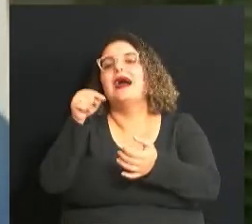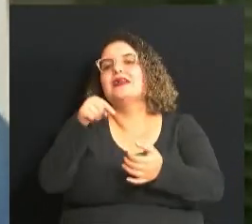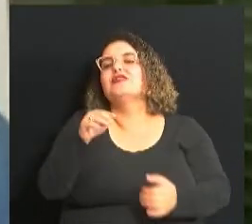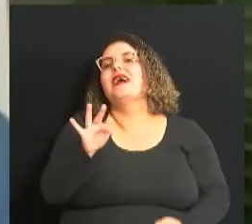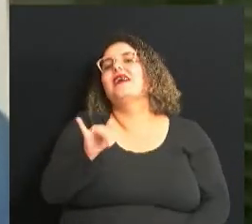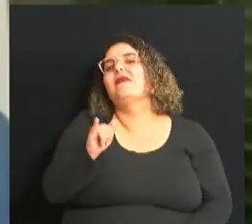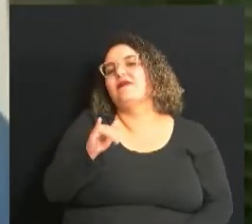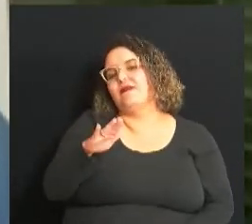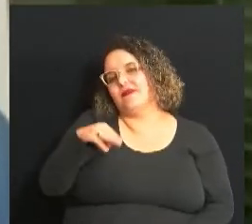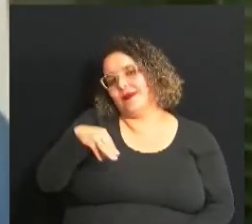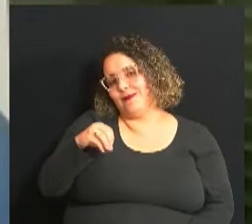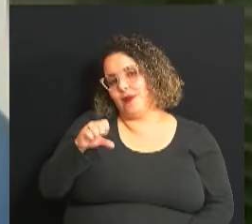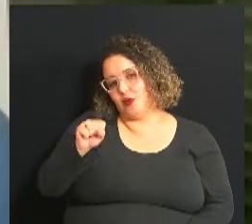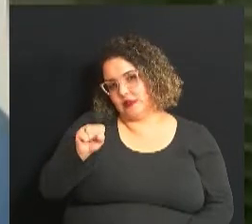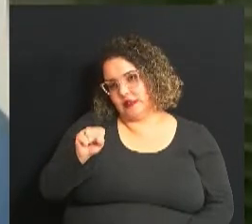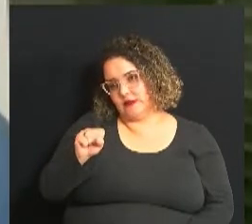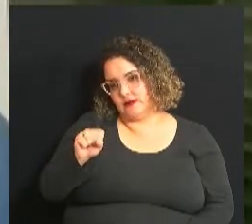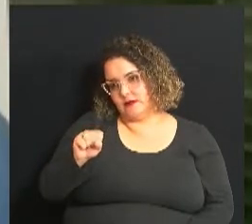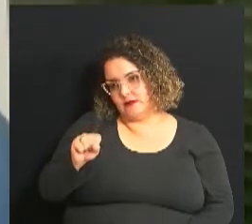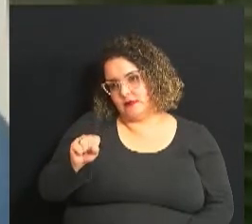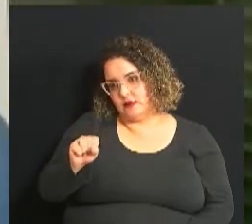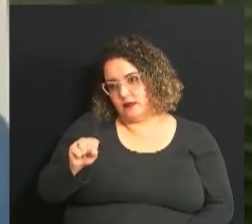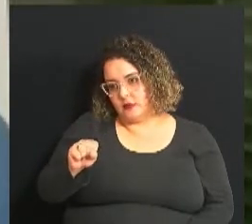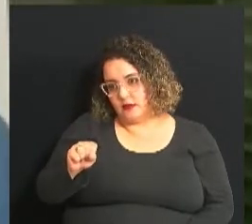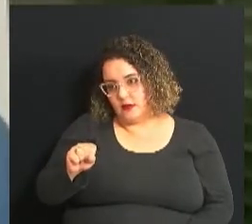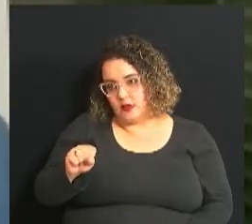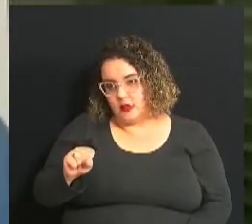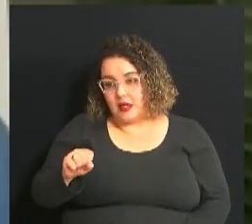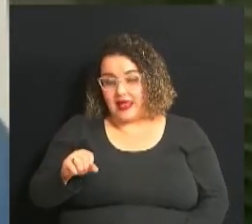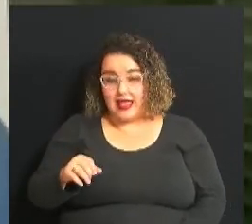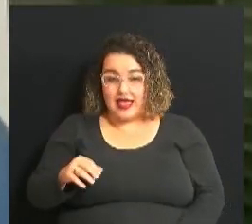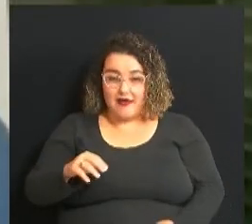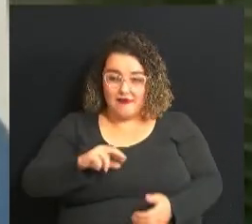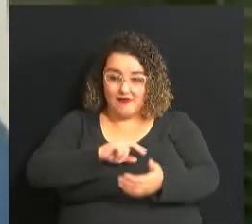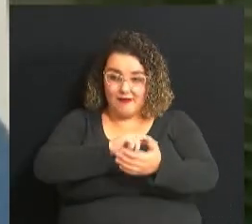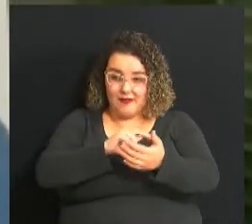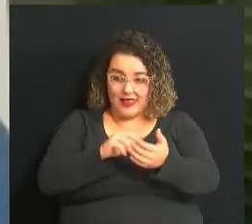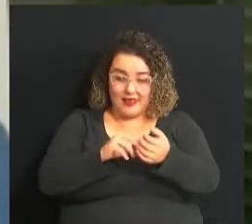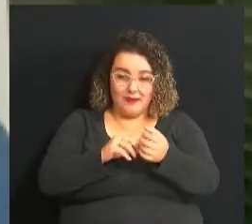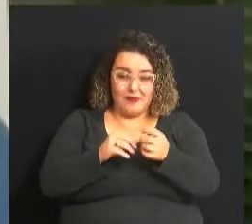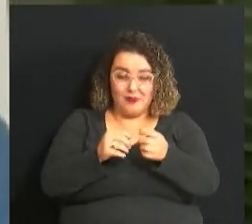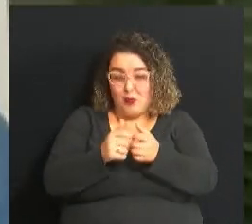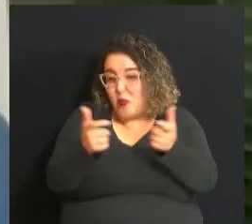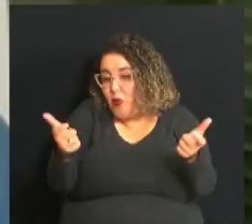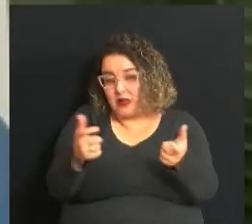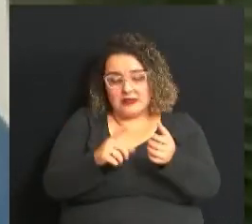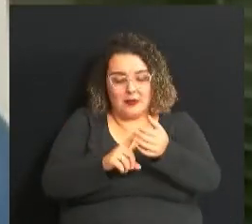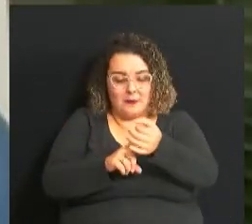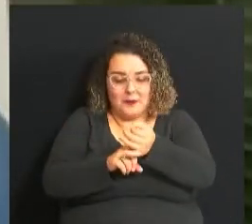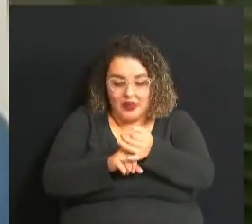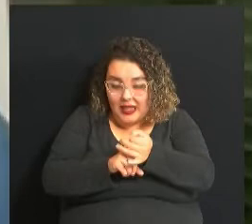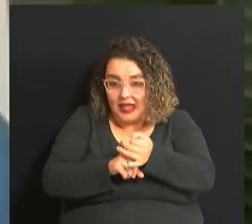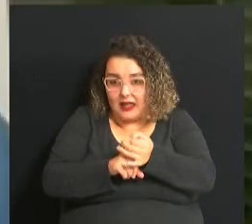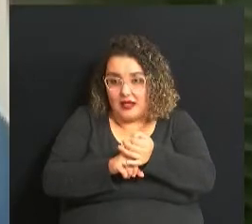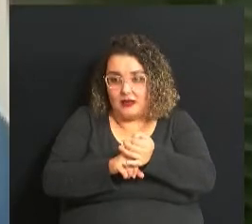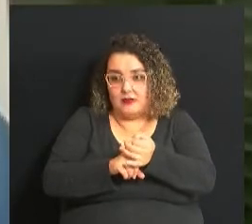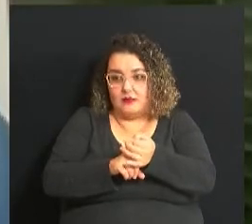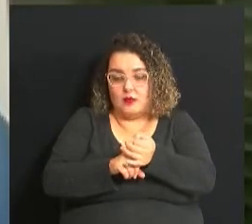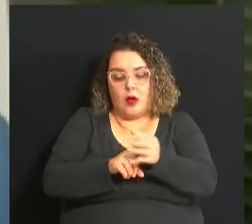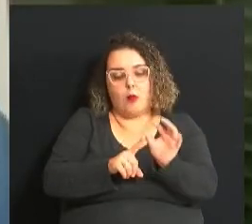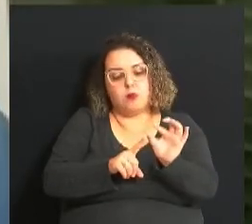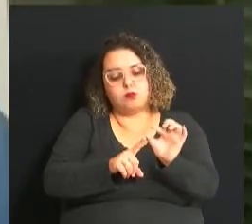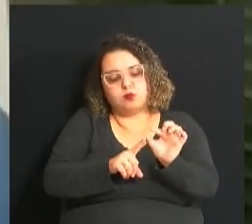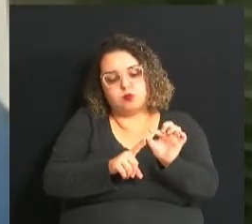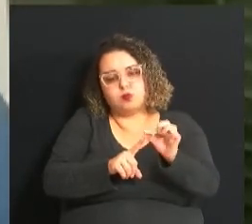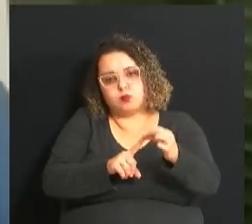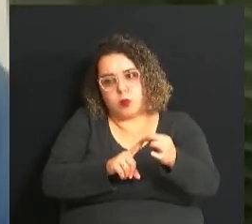se confunde muito é o excesso de prepúcio. Prepúcio é essa pele que fica em cima da cabeça do pênis. Se você consegue expor